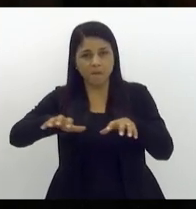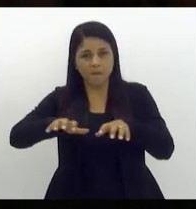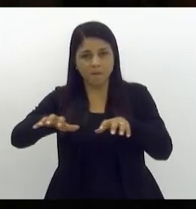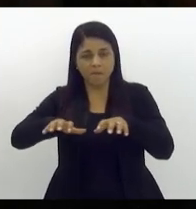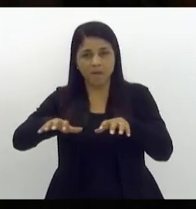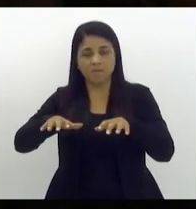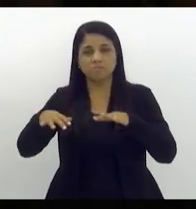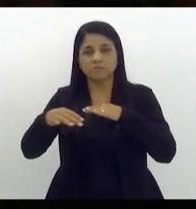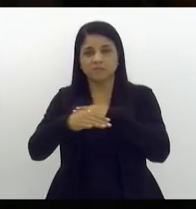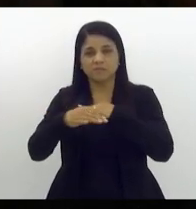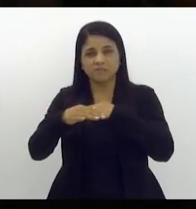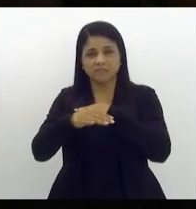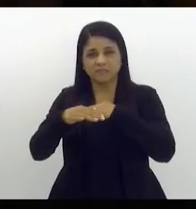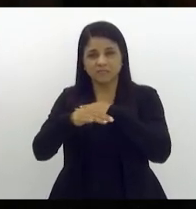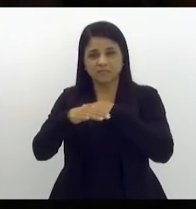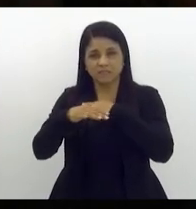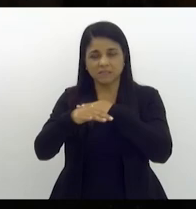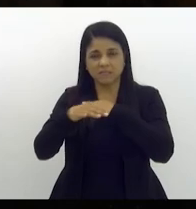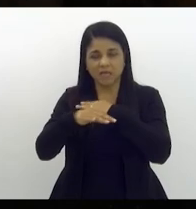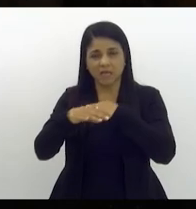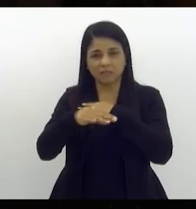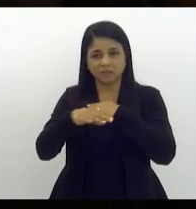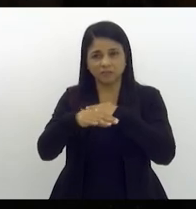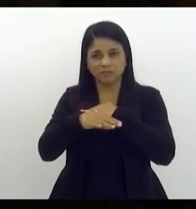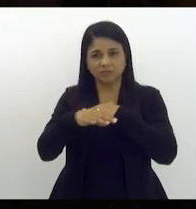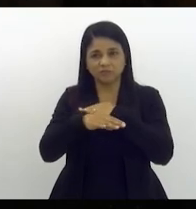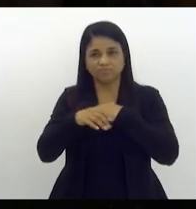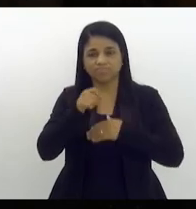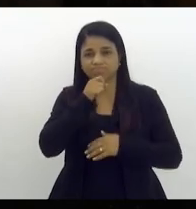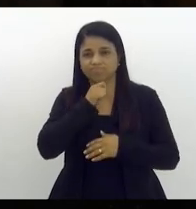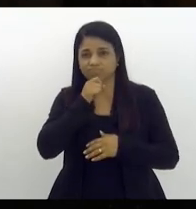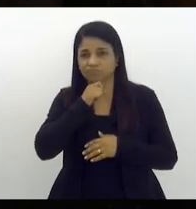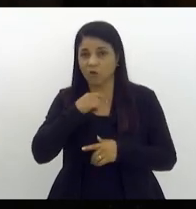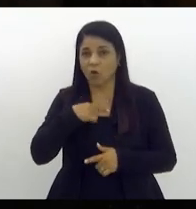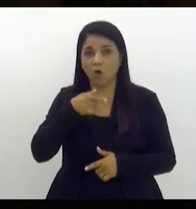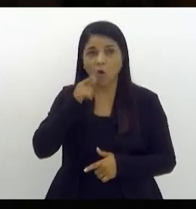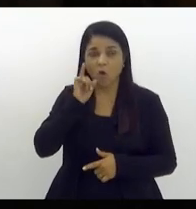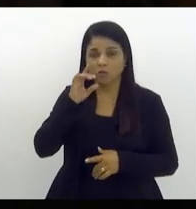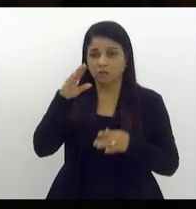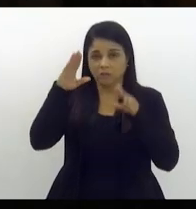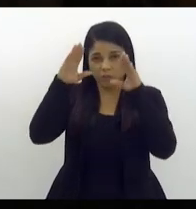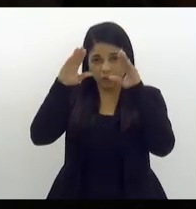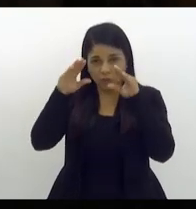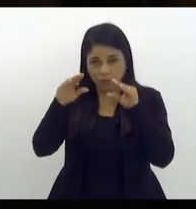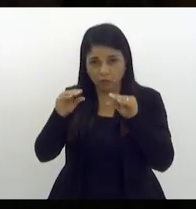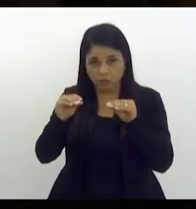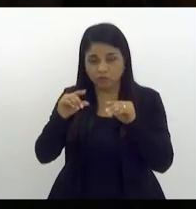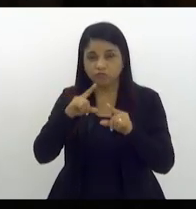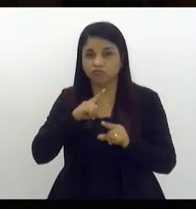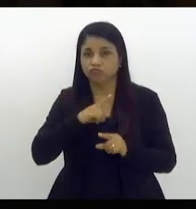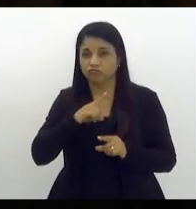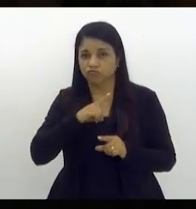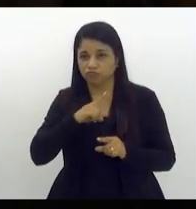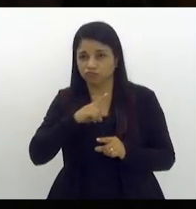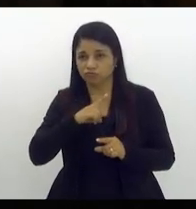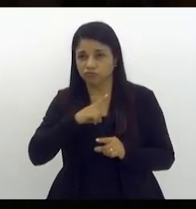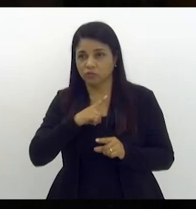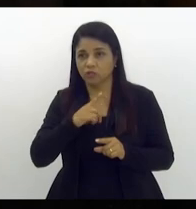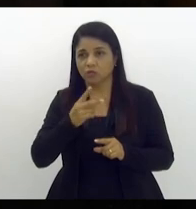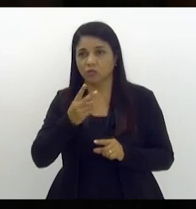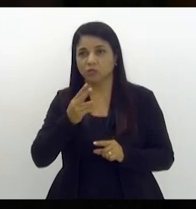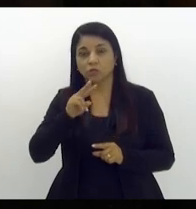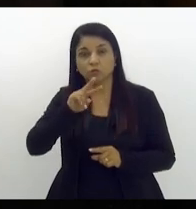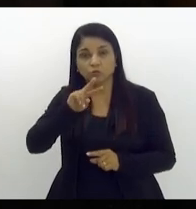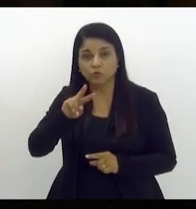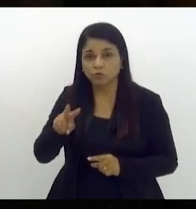da cidade, que até a noite de ontem já tinha mais de 2 mil